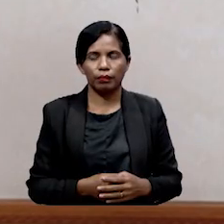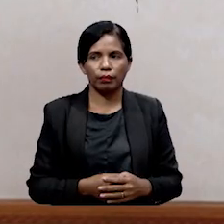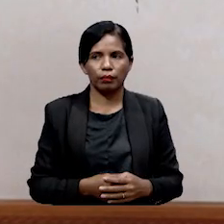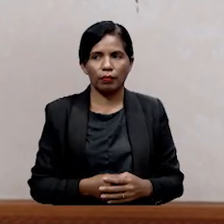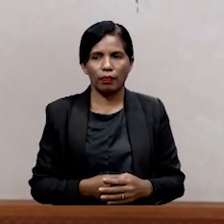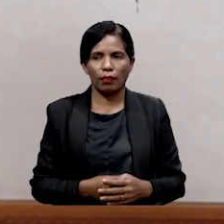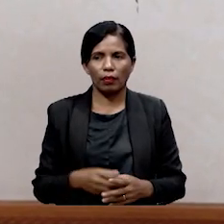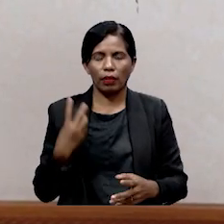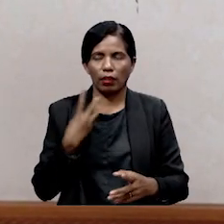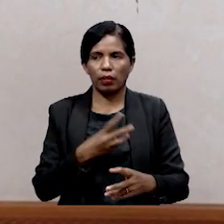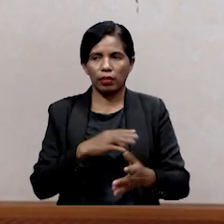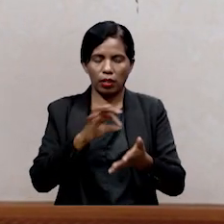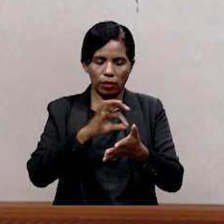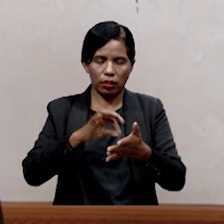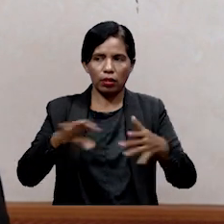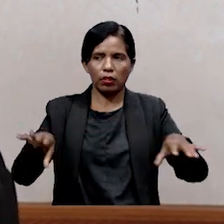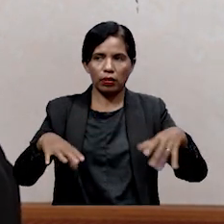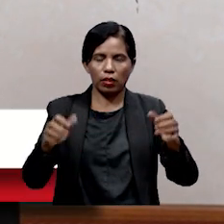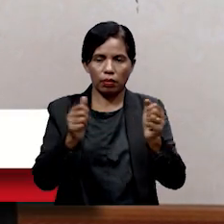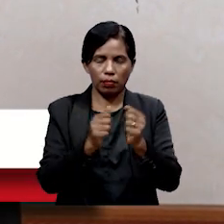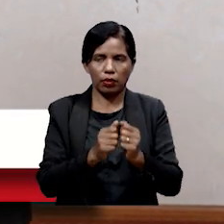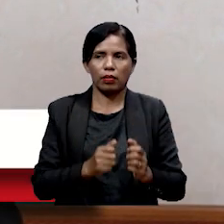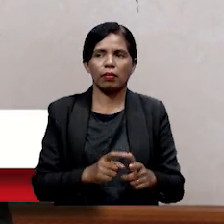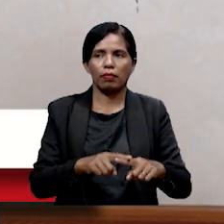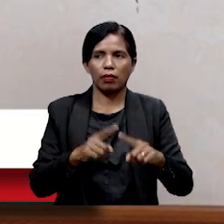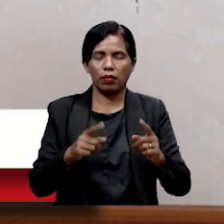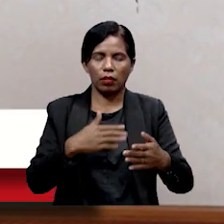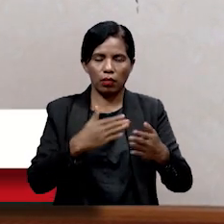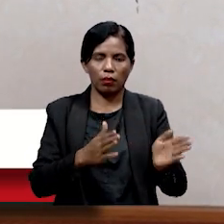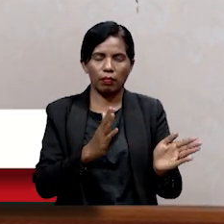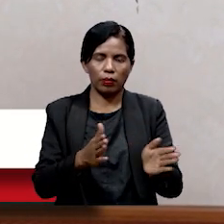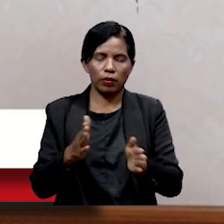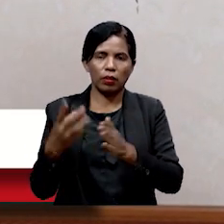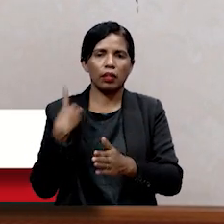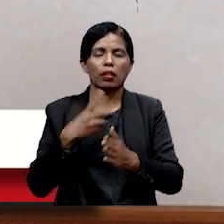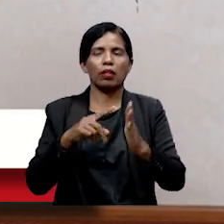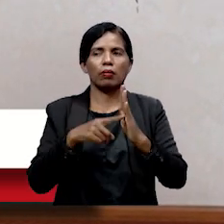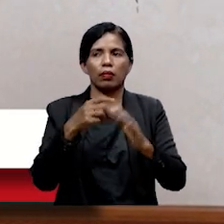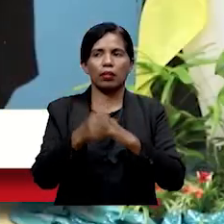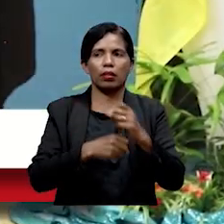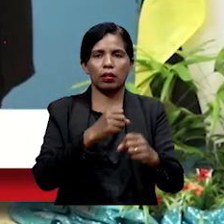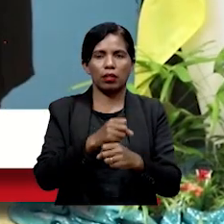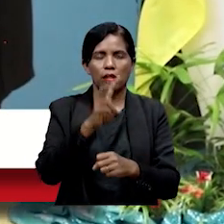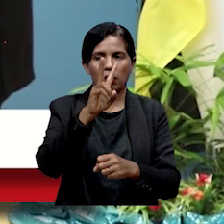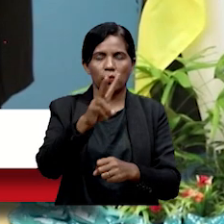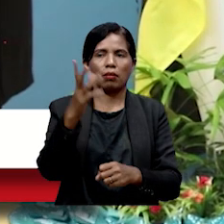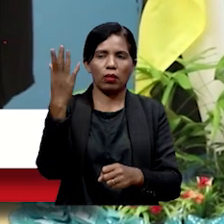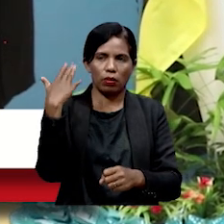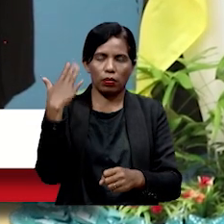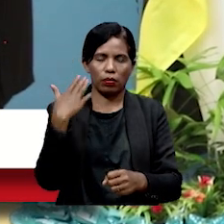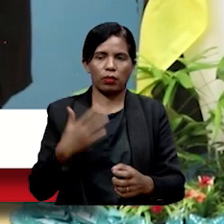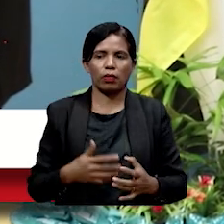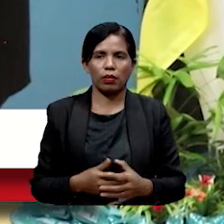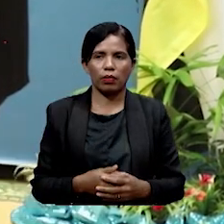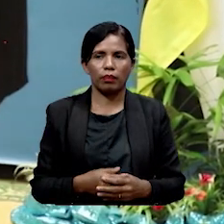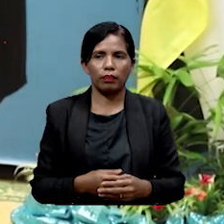henitasina kordu servisu aero mas proseso ni tahahu iha tina rua liba kotuk tina rua